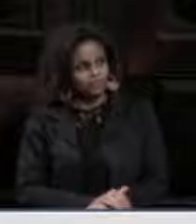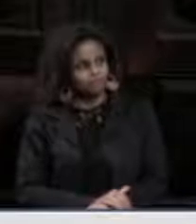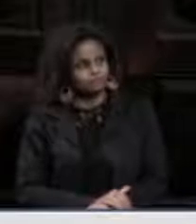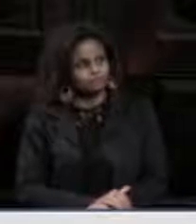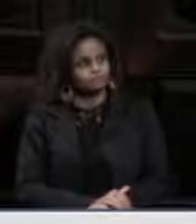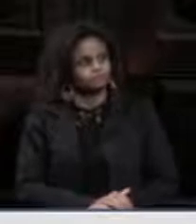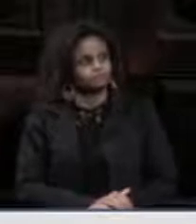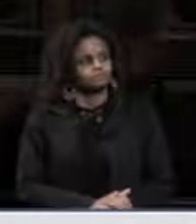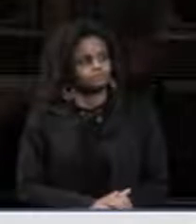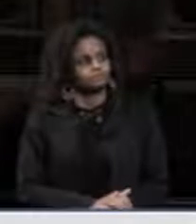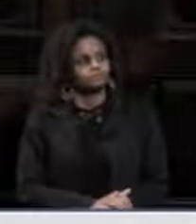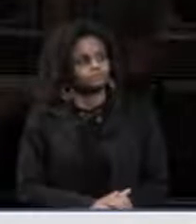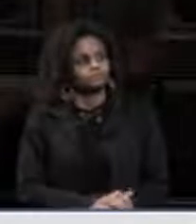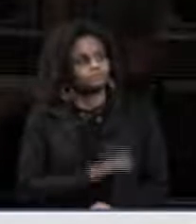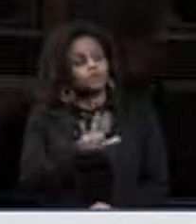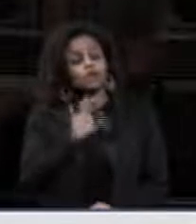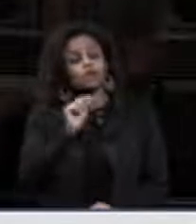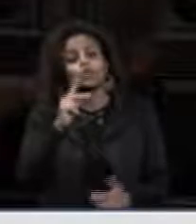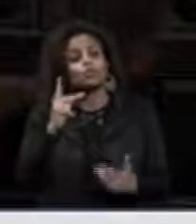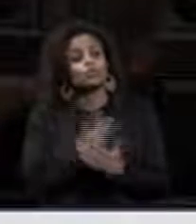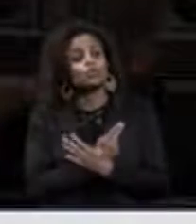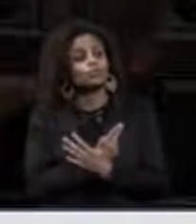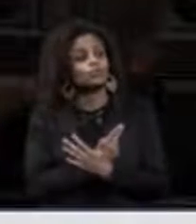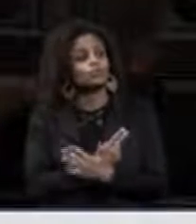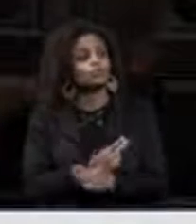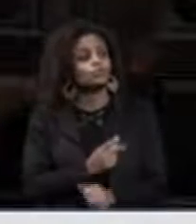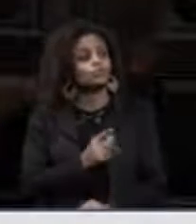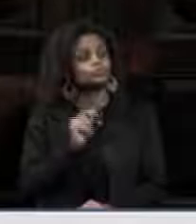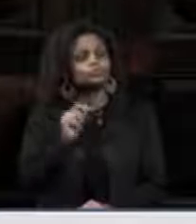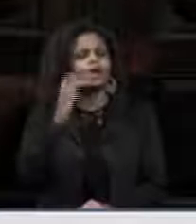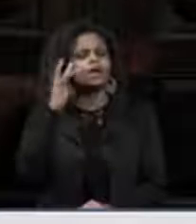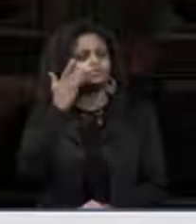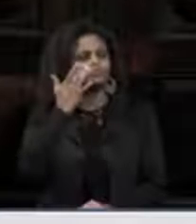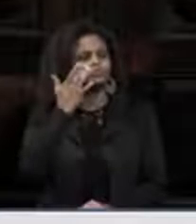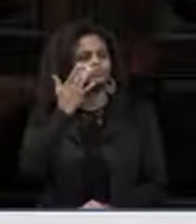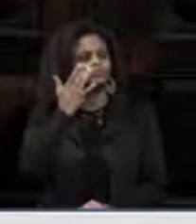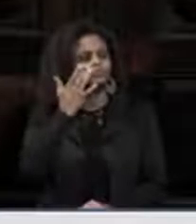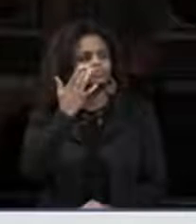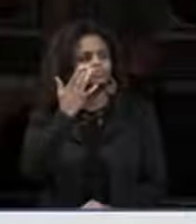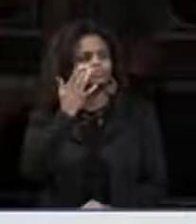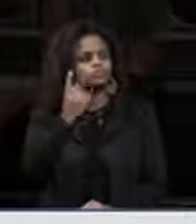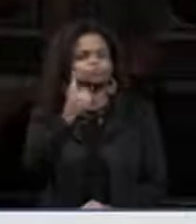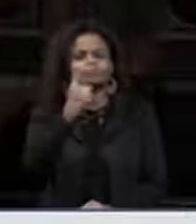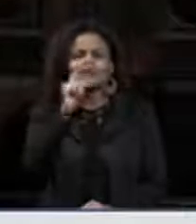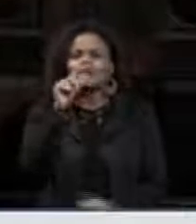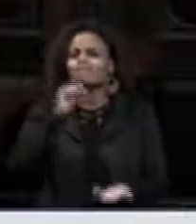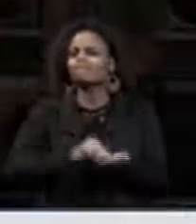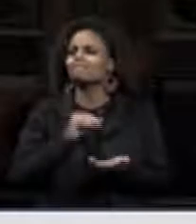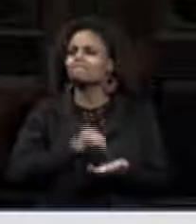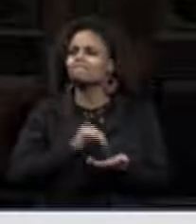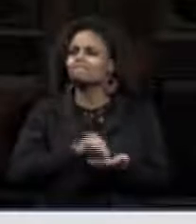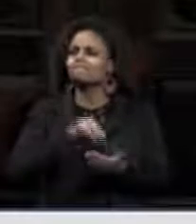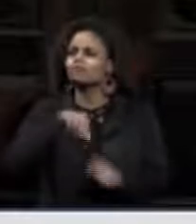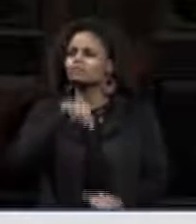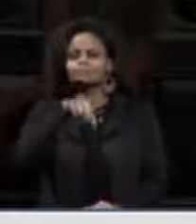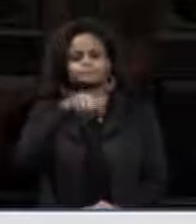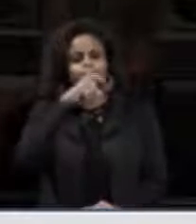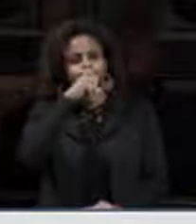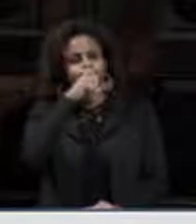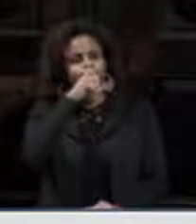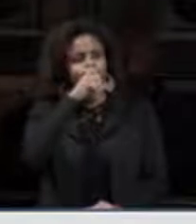Mas o que acontece é que eu acho que uma coisa que está faltando aqui nesta